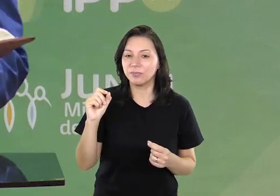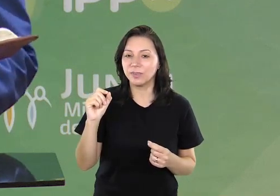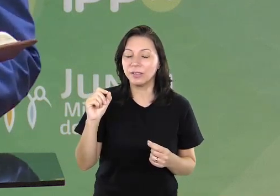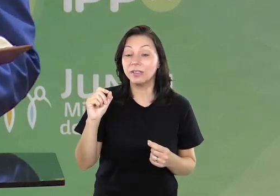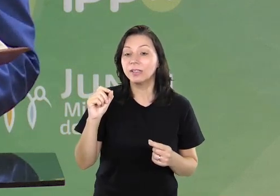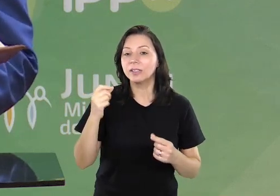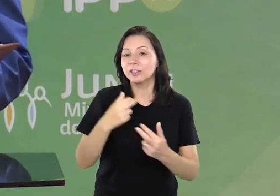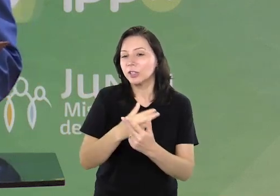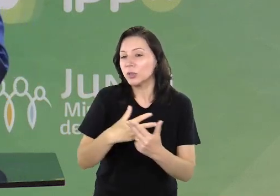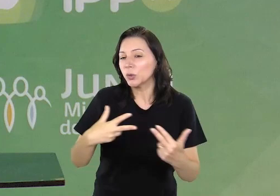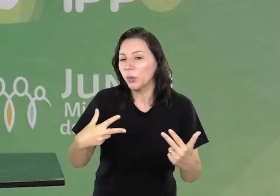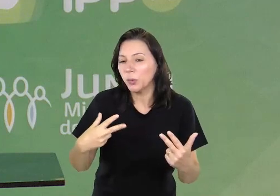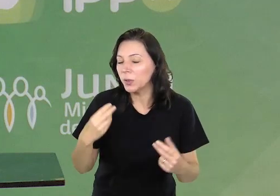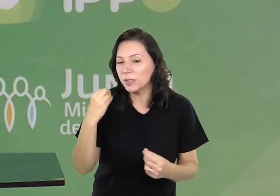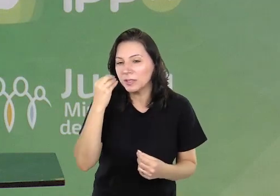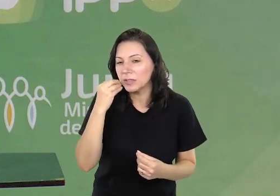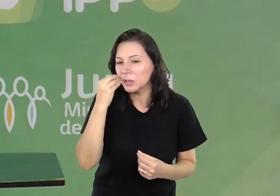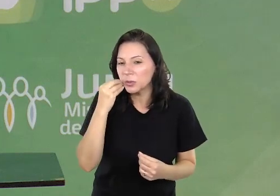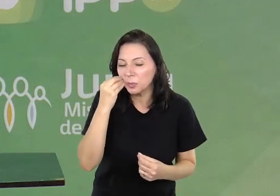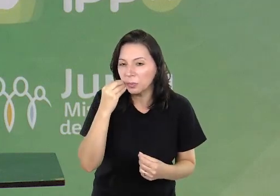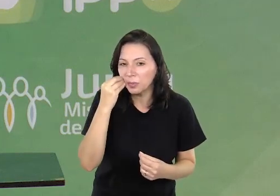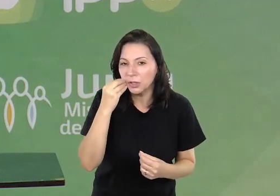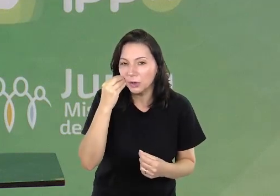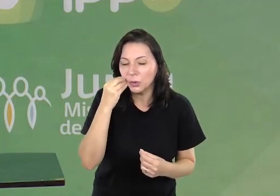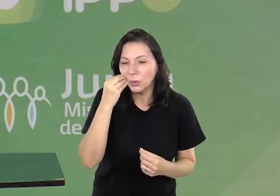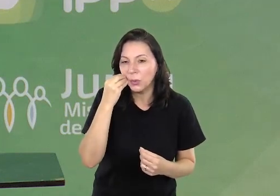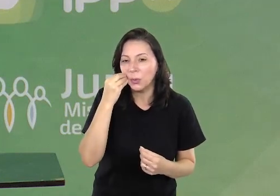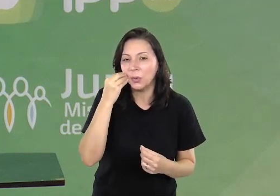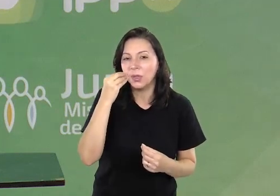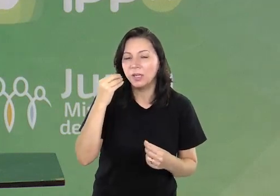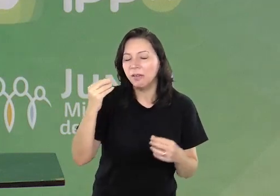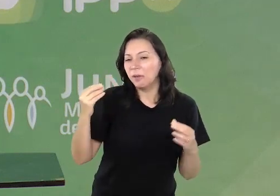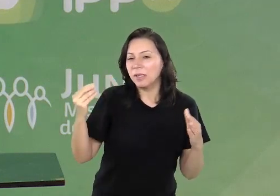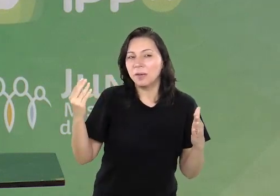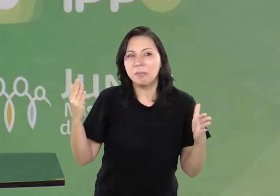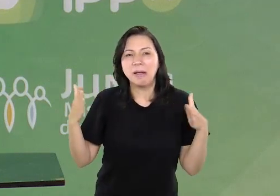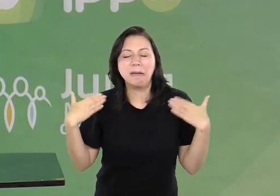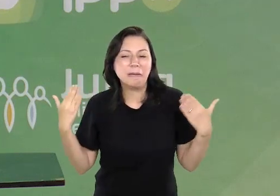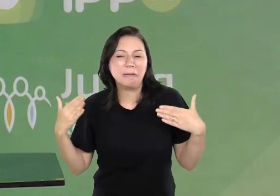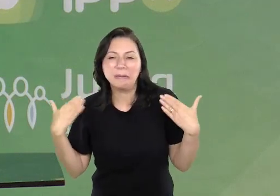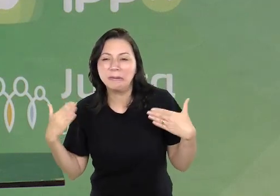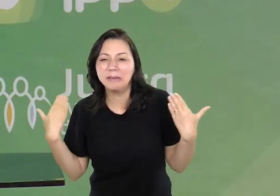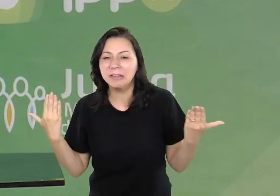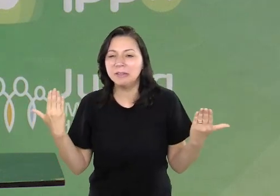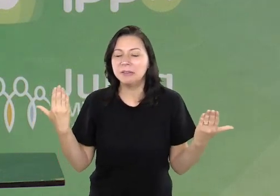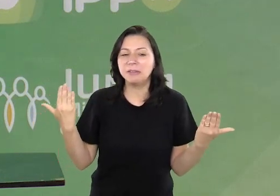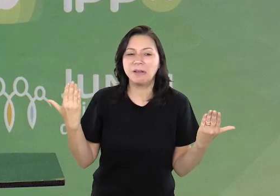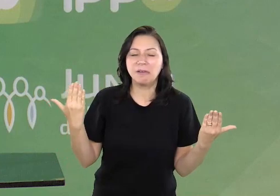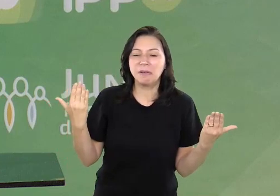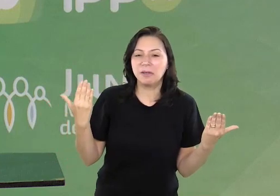vaidade o rei da loucura Alegria serve para nada